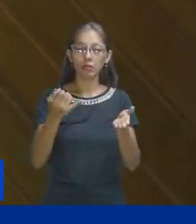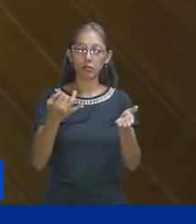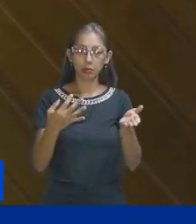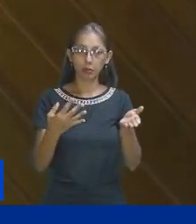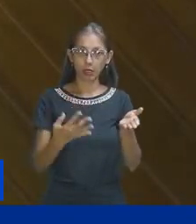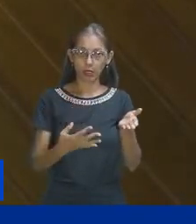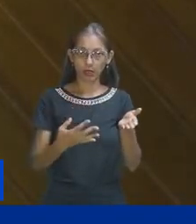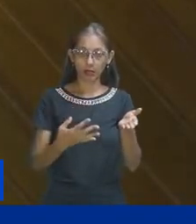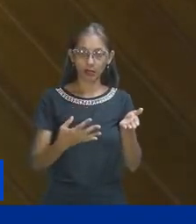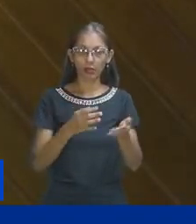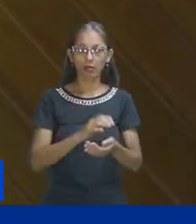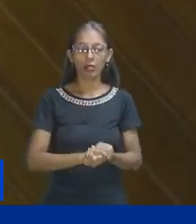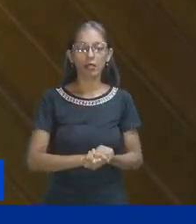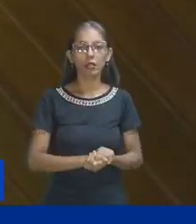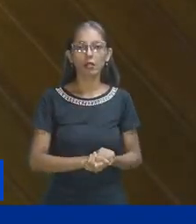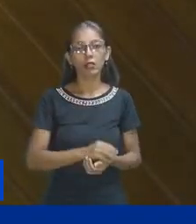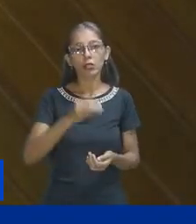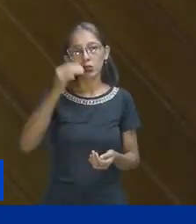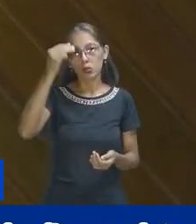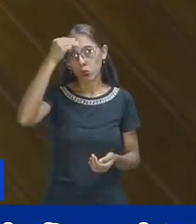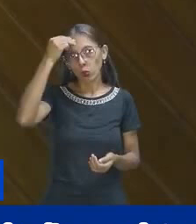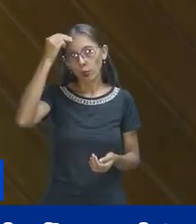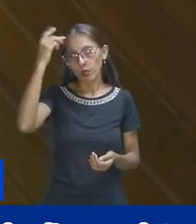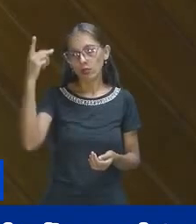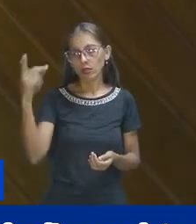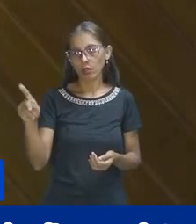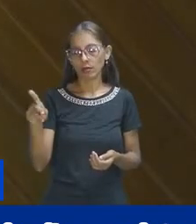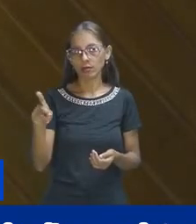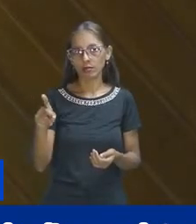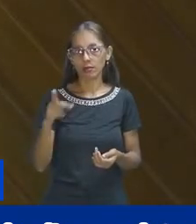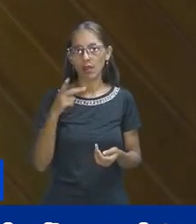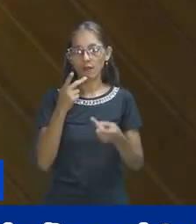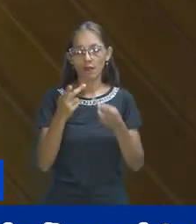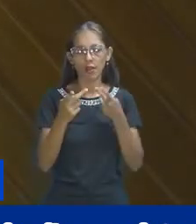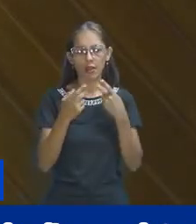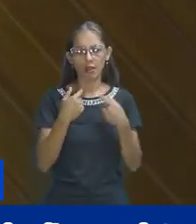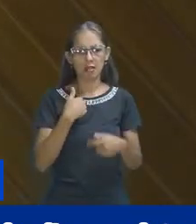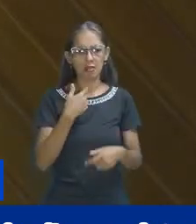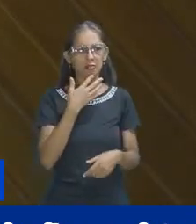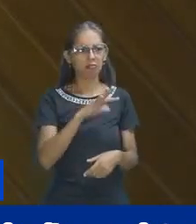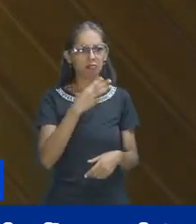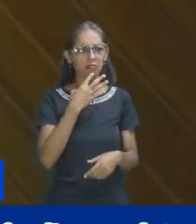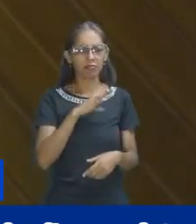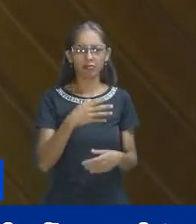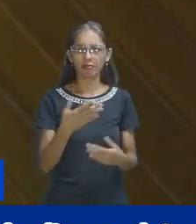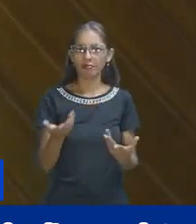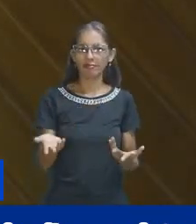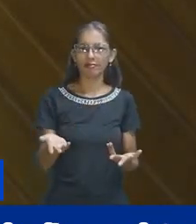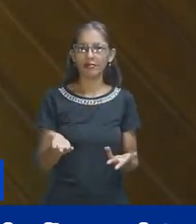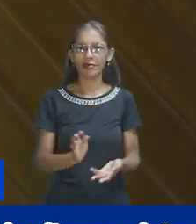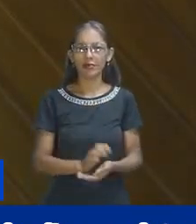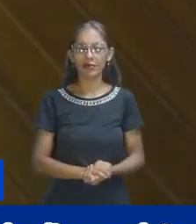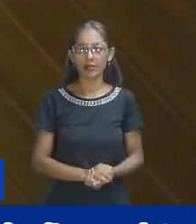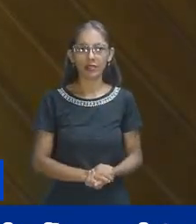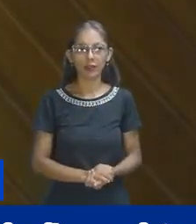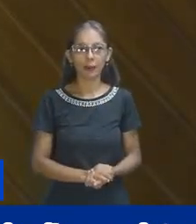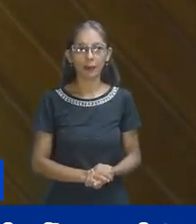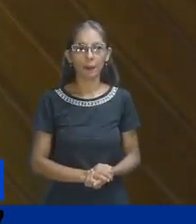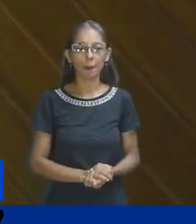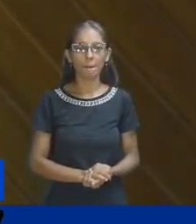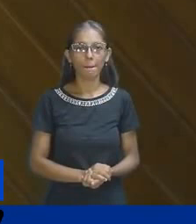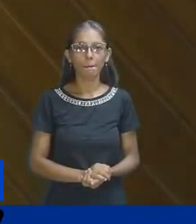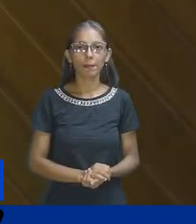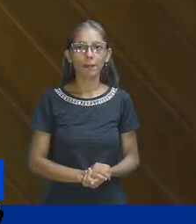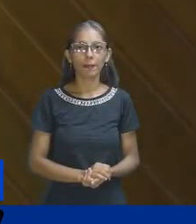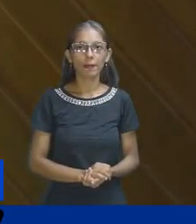transportados. São sobrinhos dela, são filhos do irmão dela. Na instrução criminal, ela fez questão de